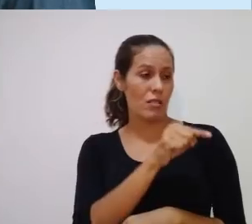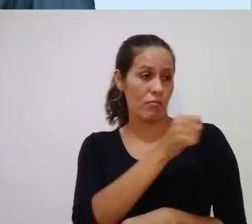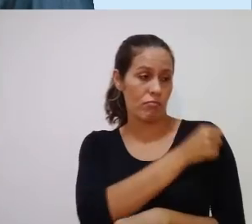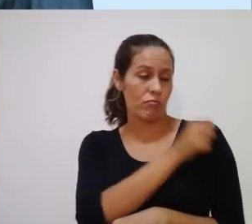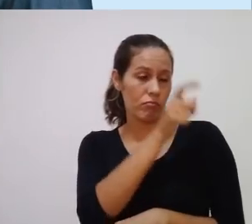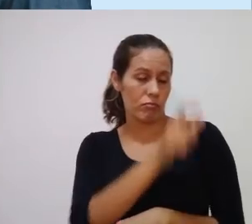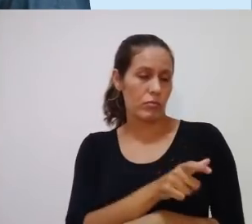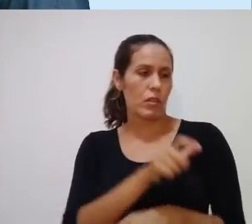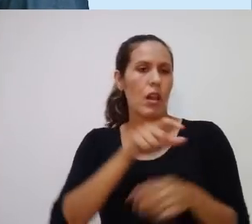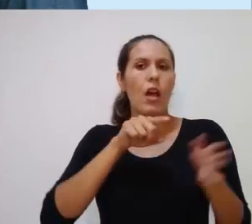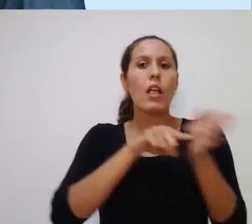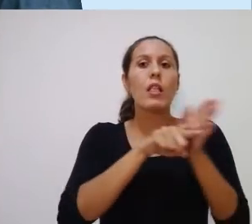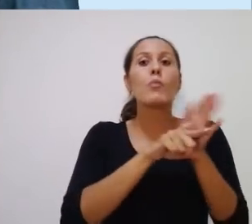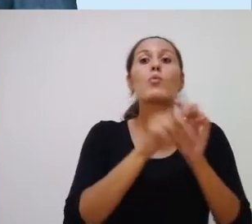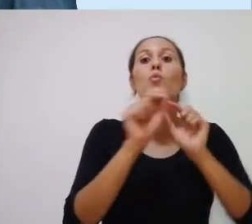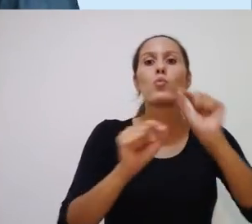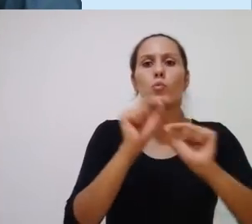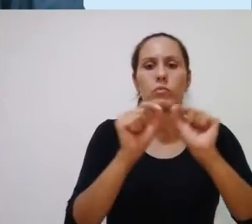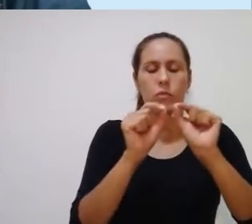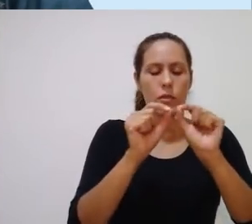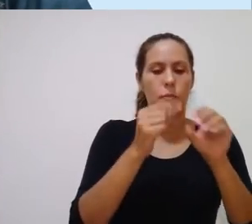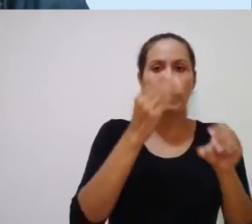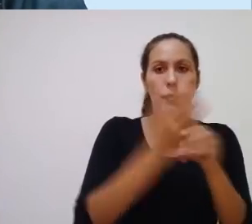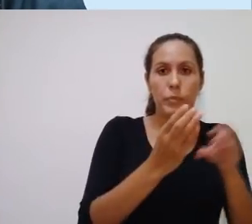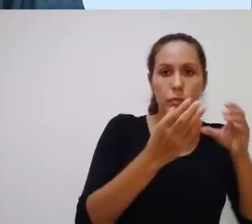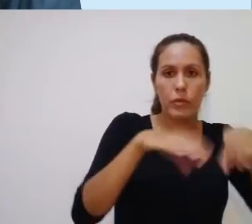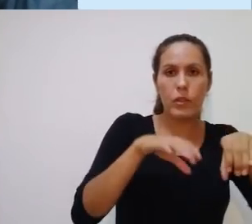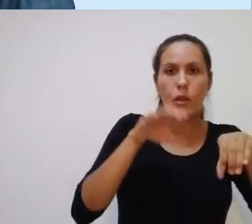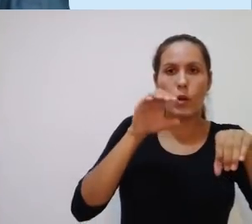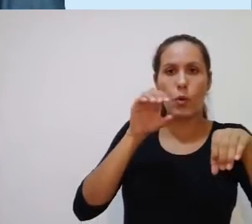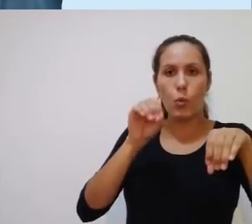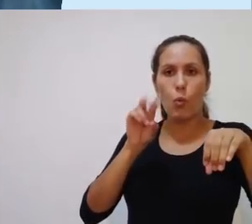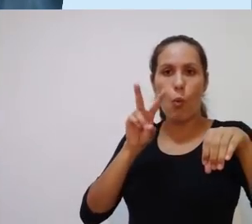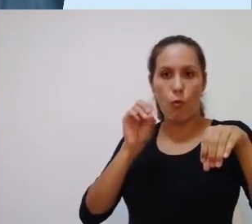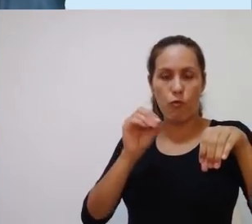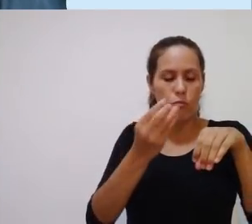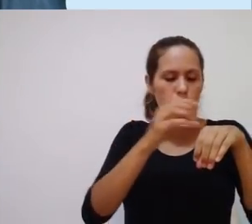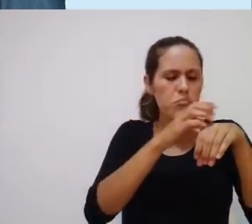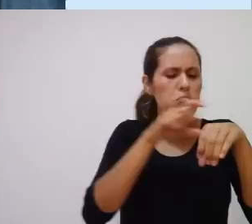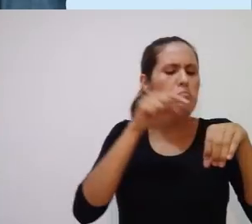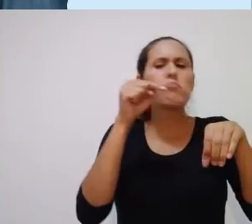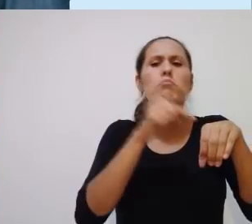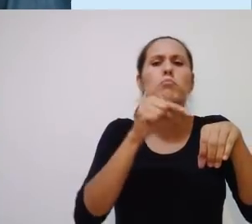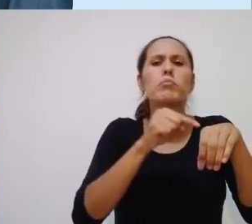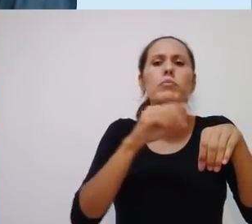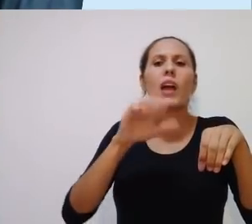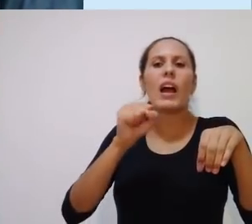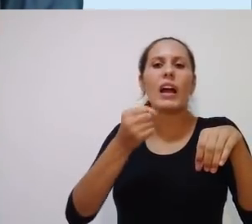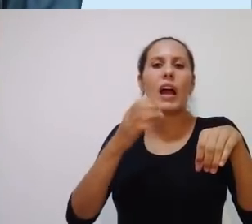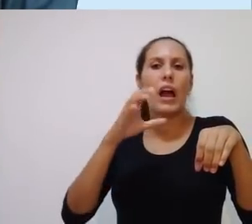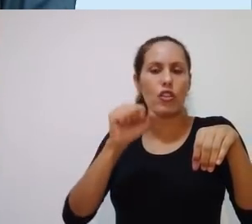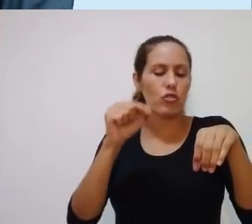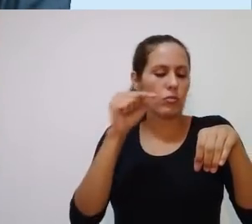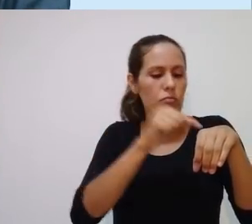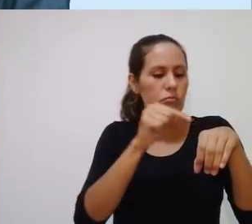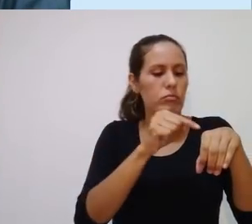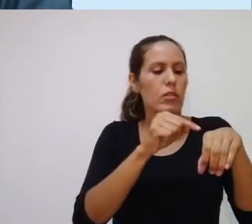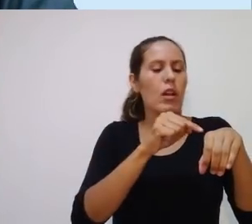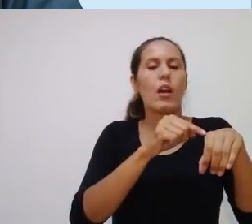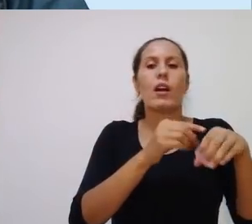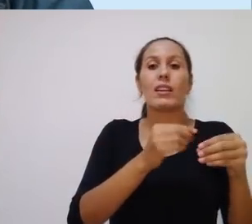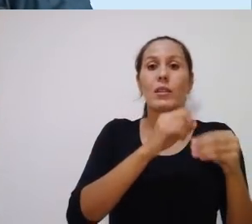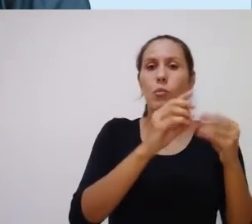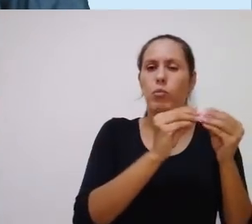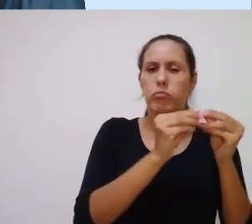a casca de ovo que era colocada na farinha da pastoral da criança no início dos anos